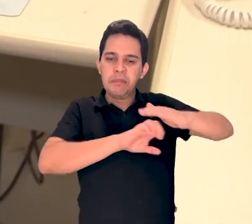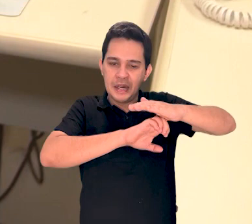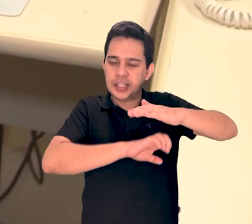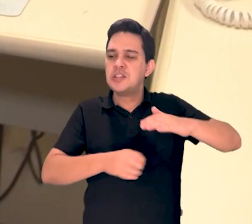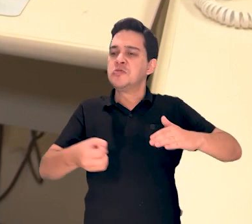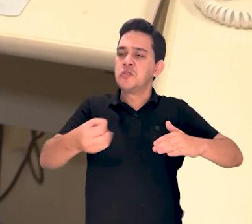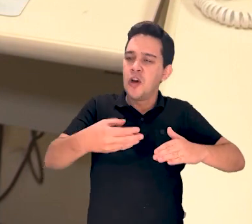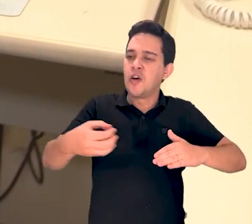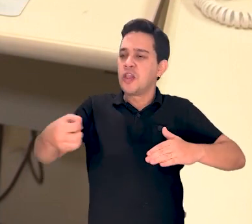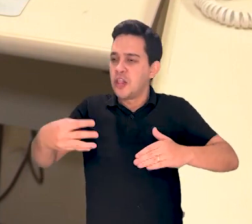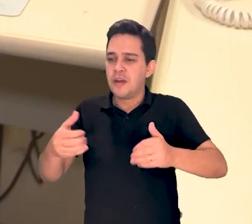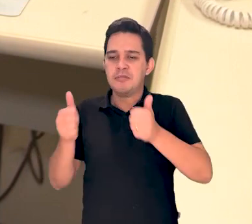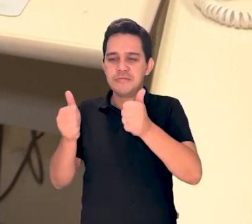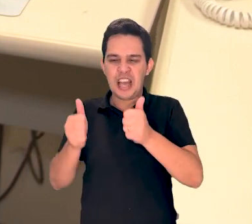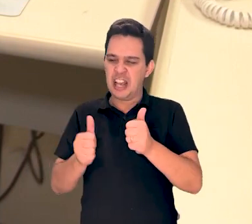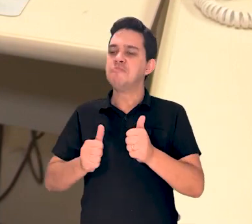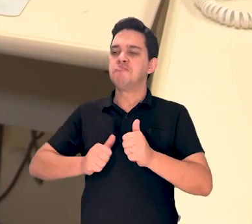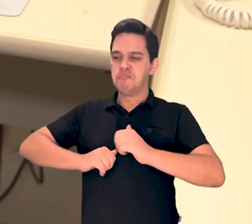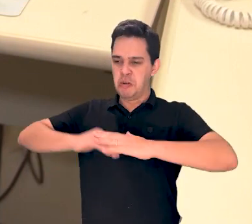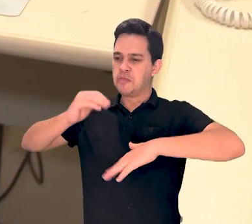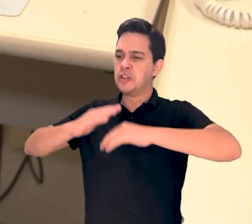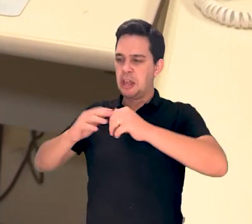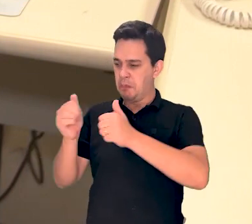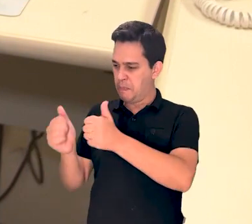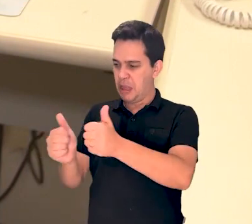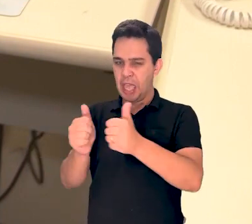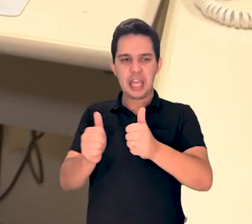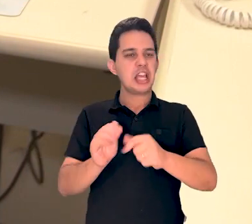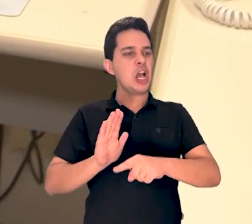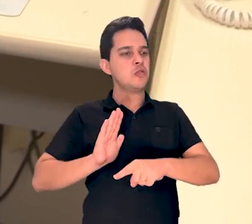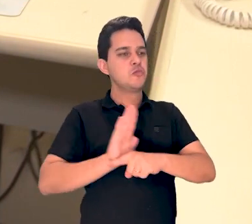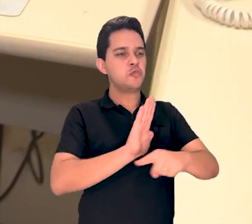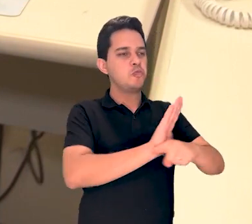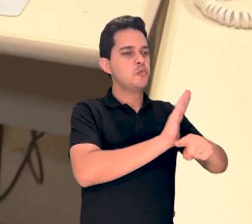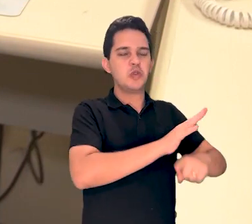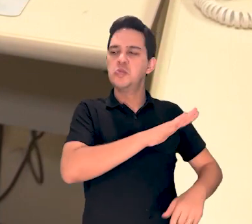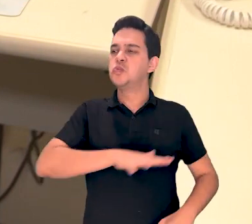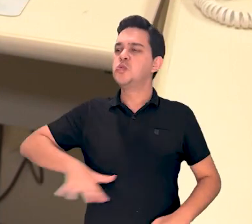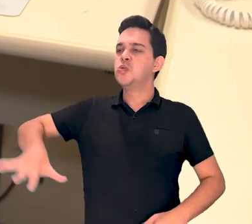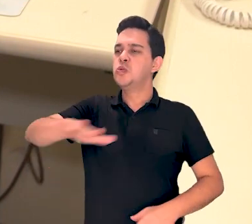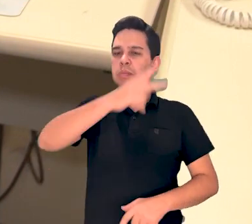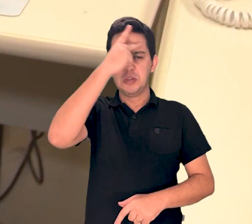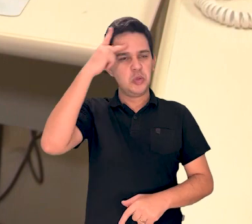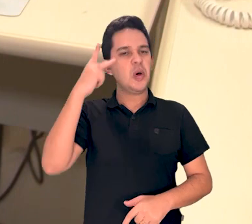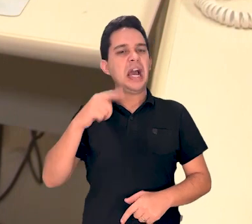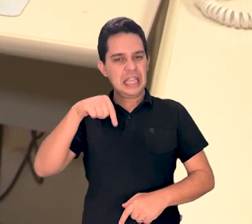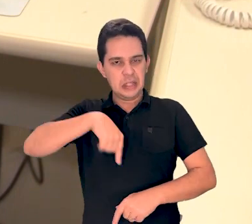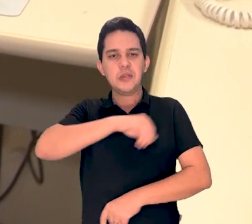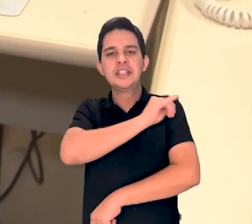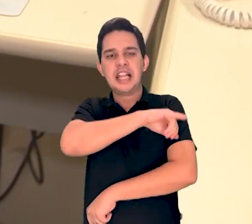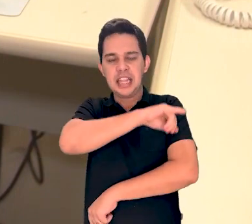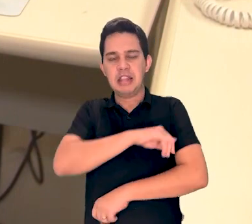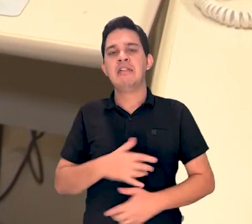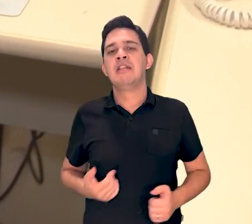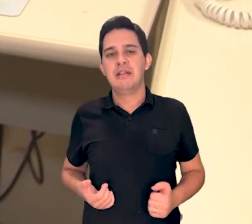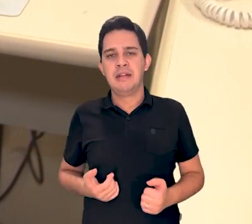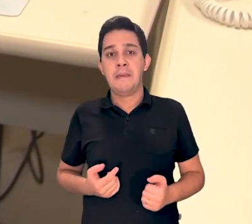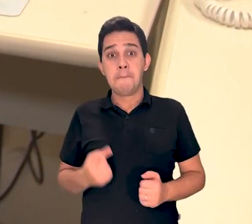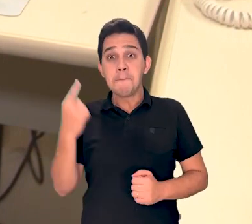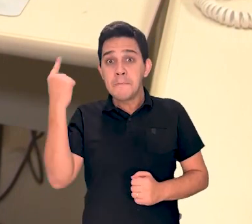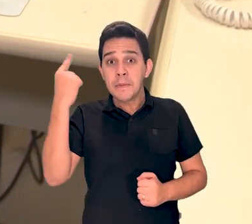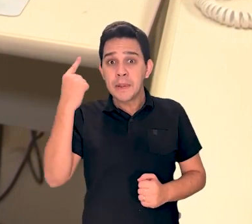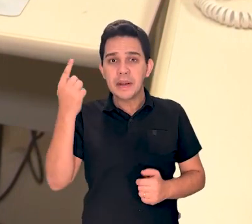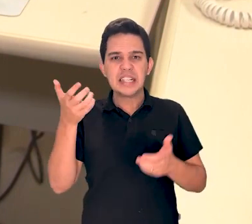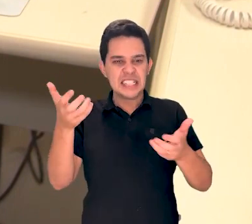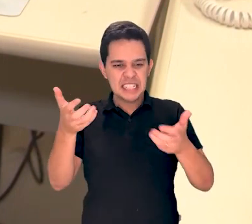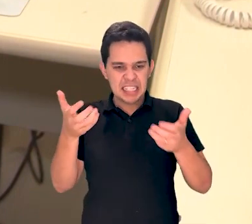coisa possa ser feita de forma profissional e satisfazer o interesse do usuário Primeiro é preciso